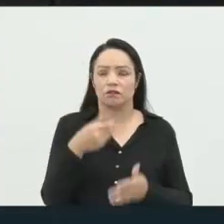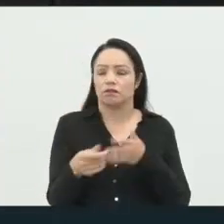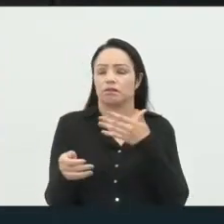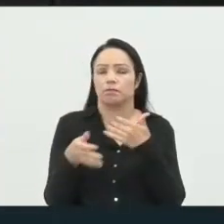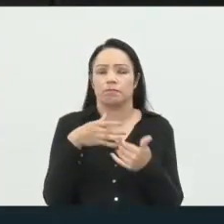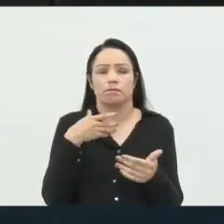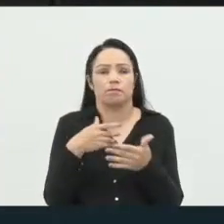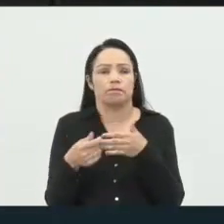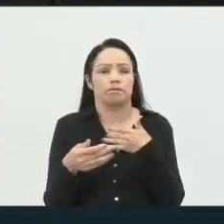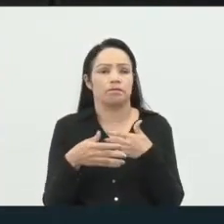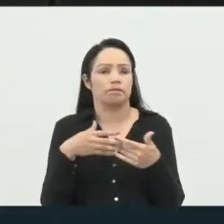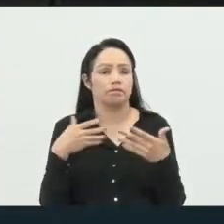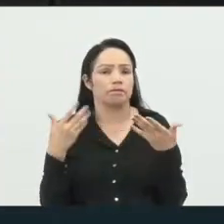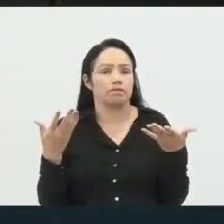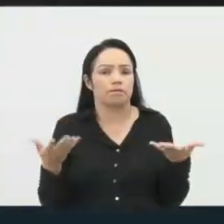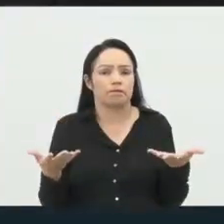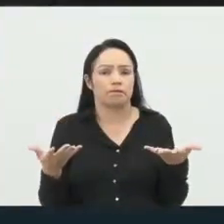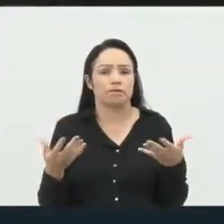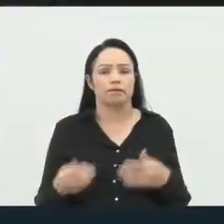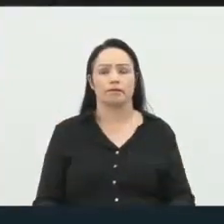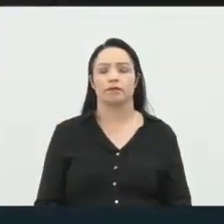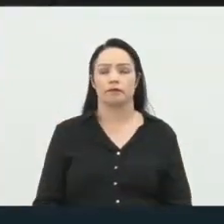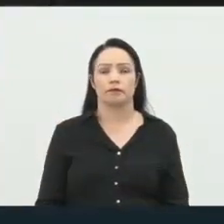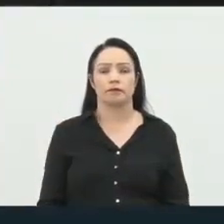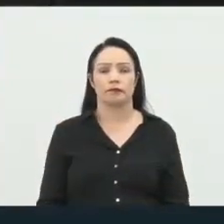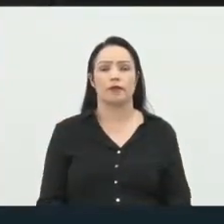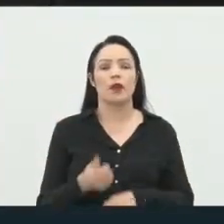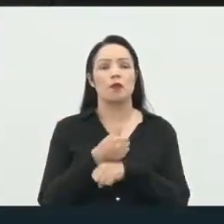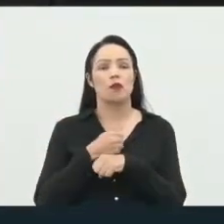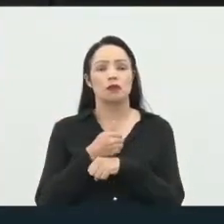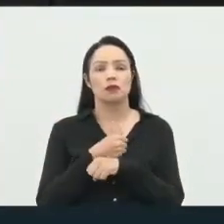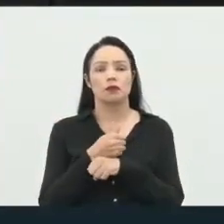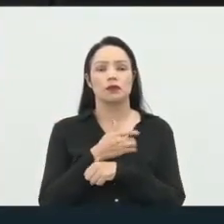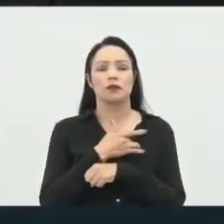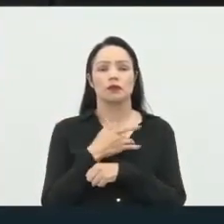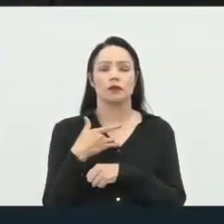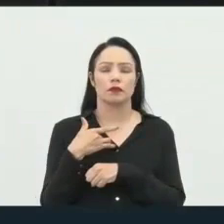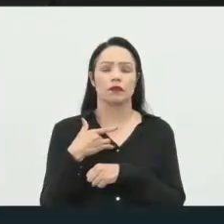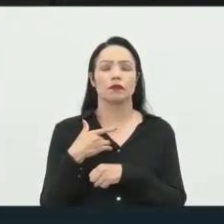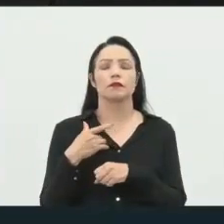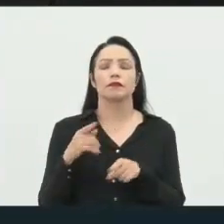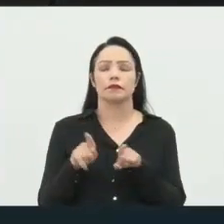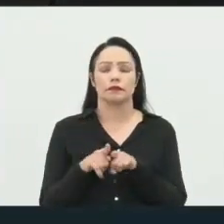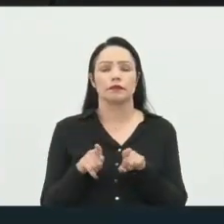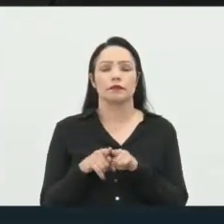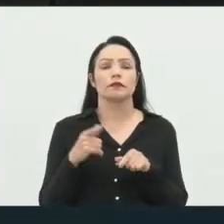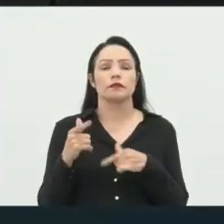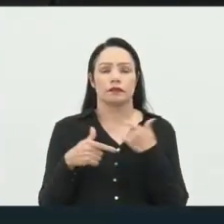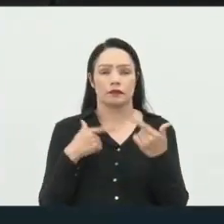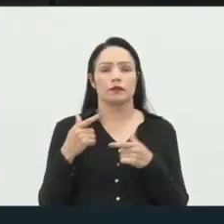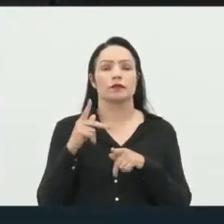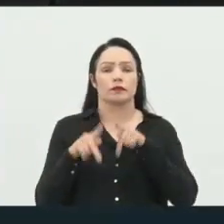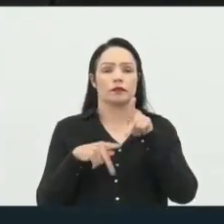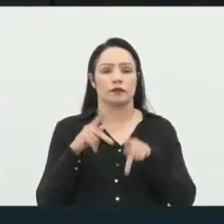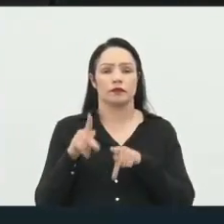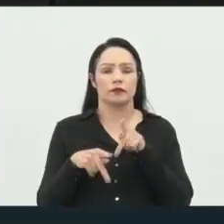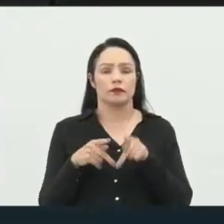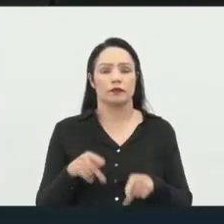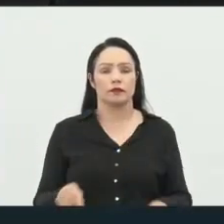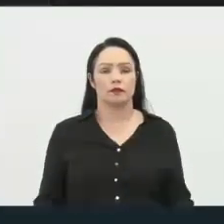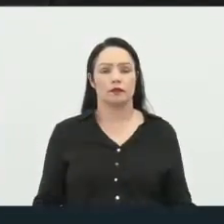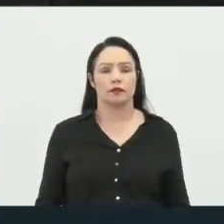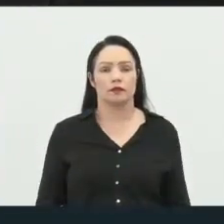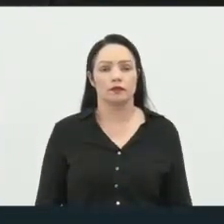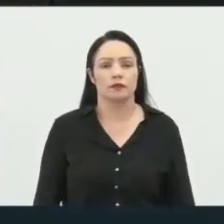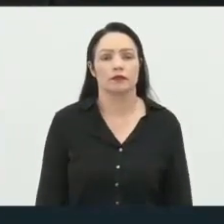localidade e pouco se lixando para os profissionais de saúde que também trabalha que são servidores públicos Voltando a falar